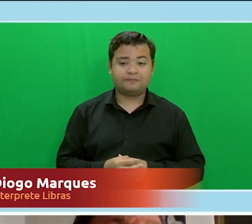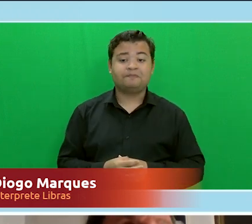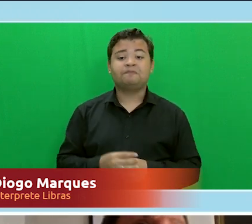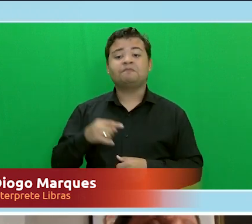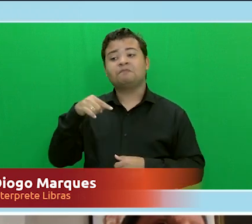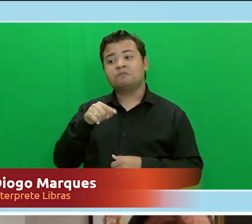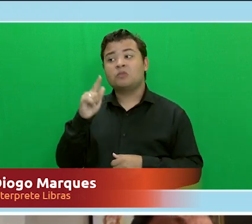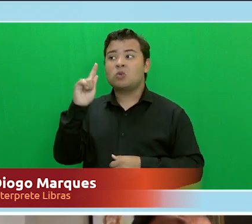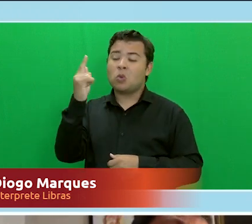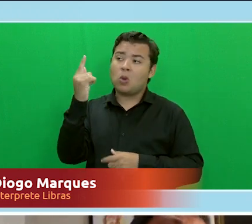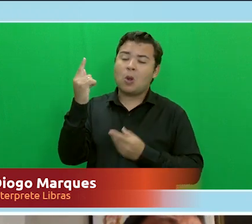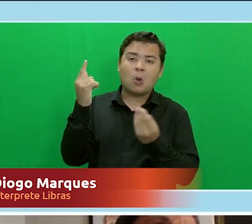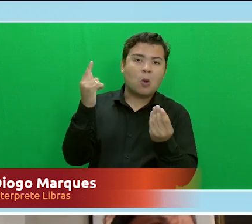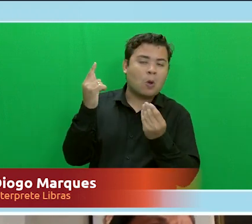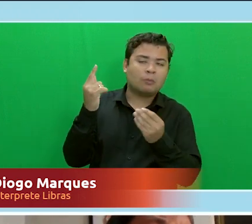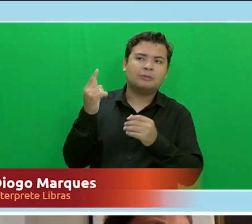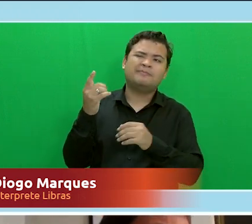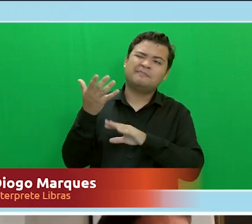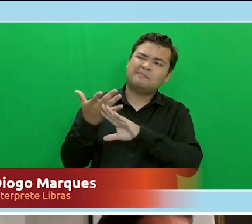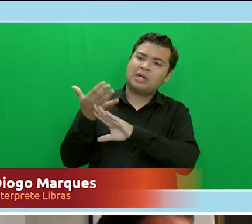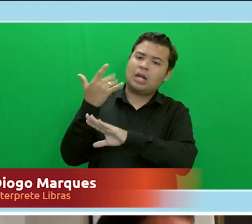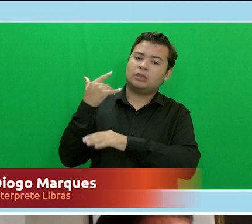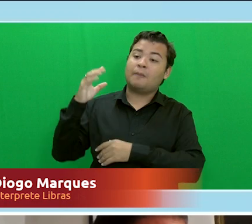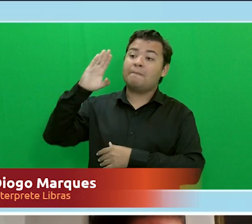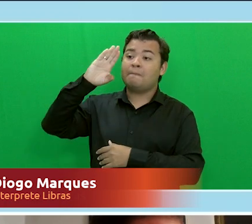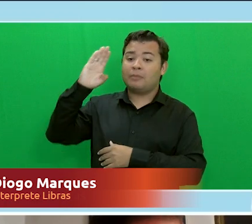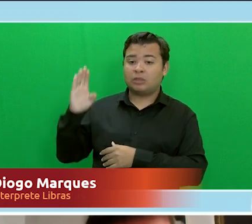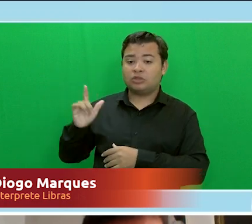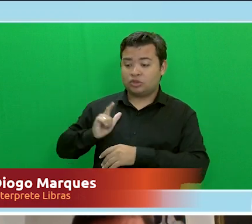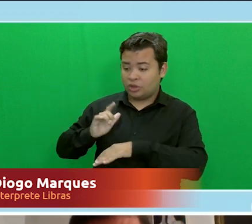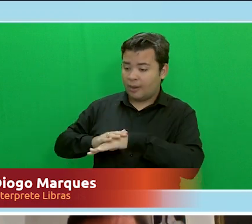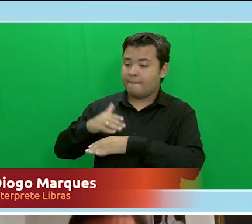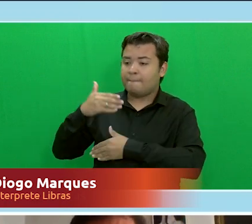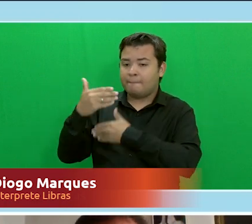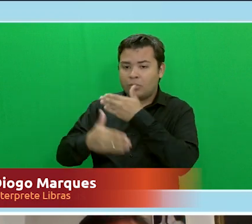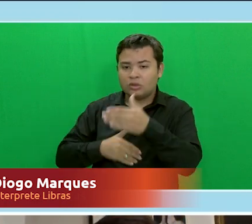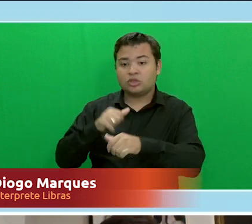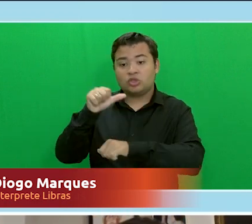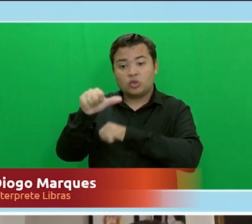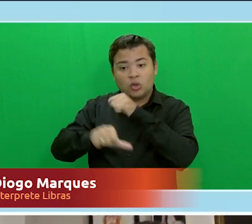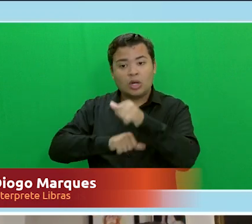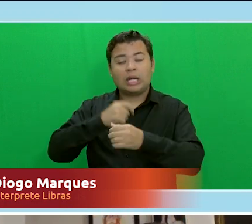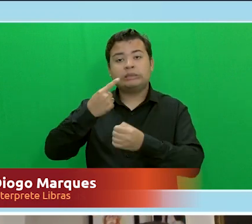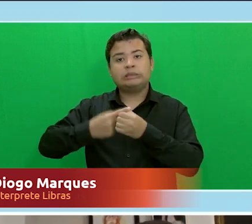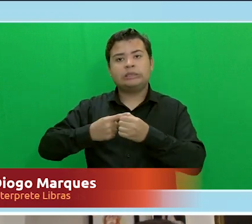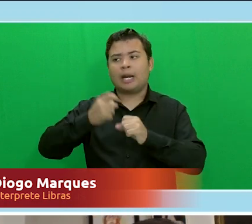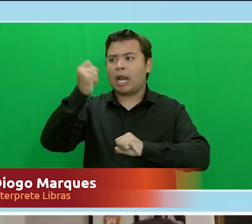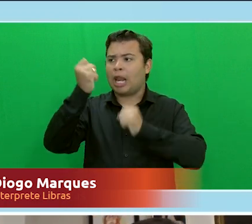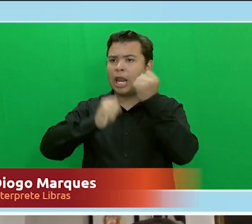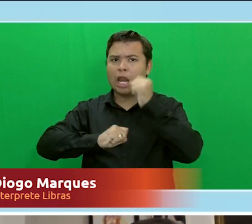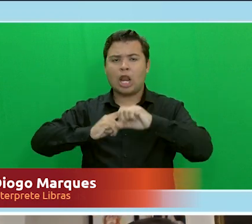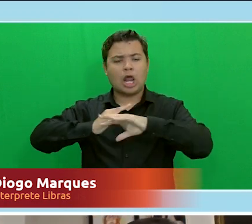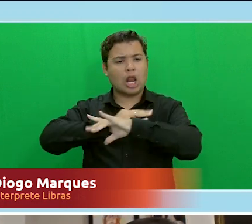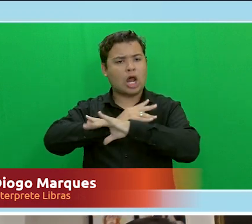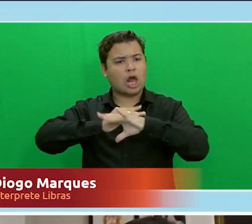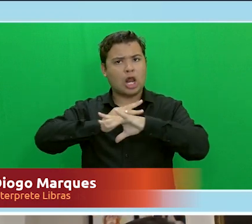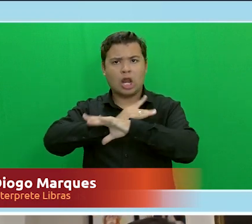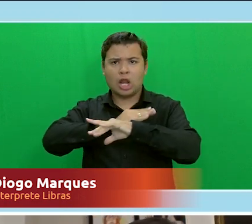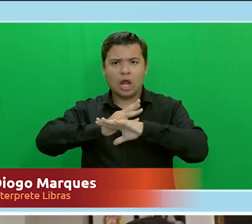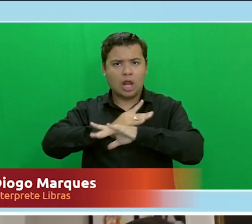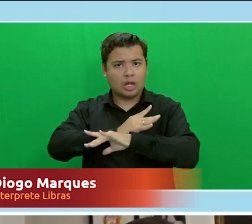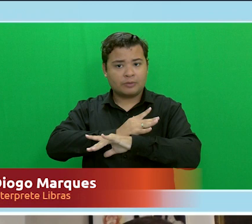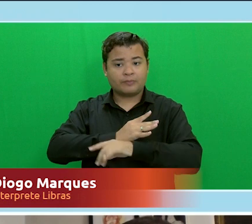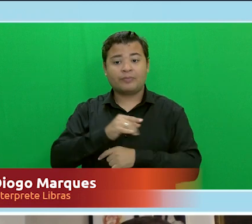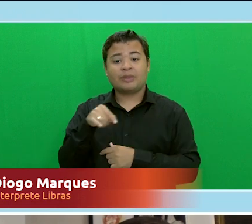a Goiânia nasce no momento que o Brasil está partindo para o processo de urbanização e industrialização.